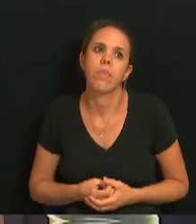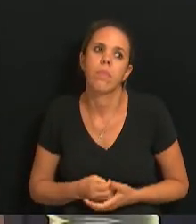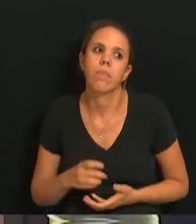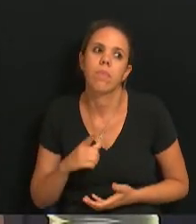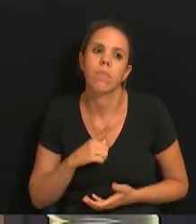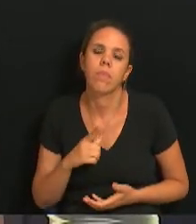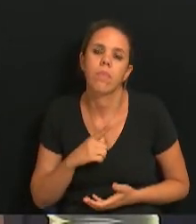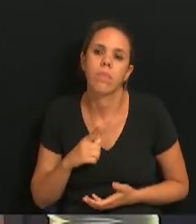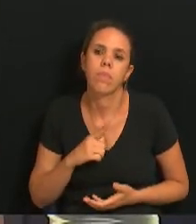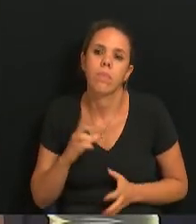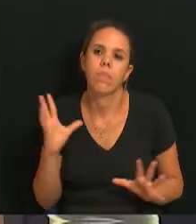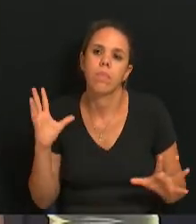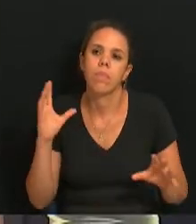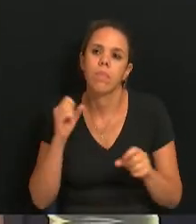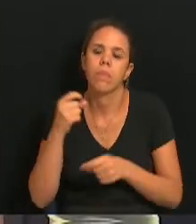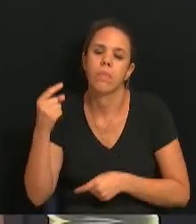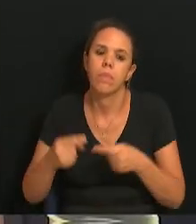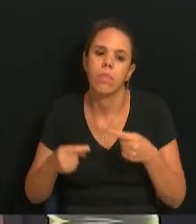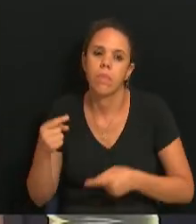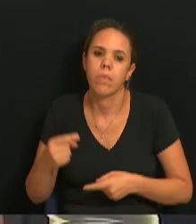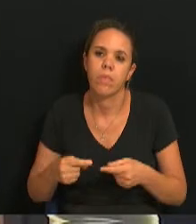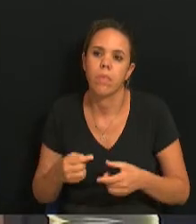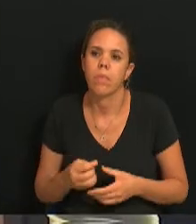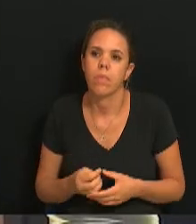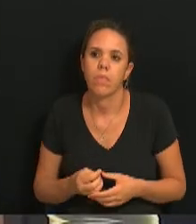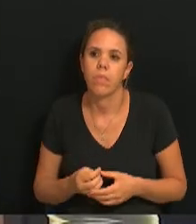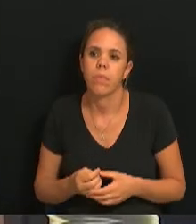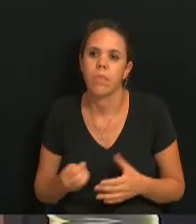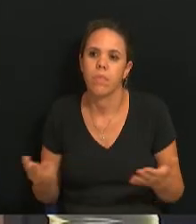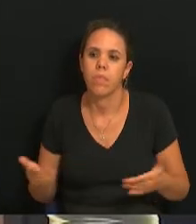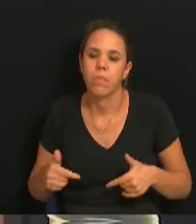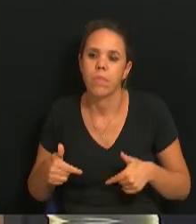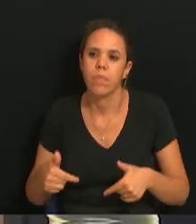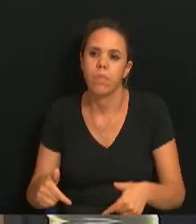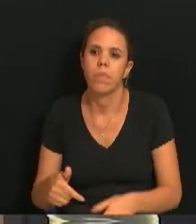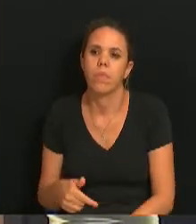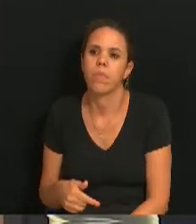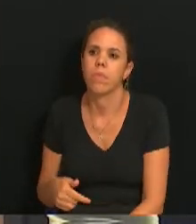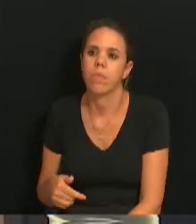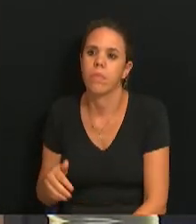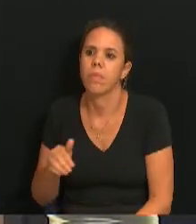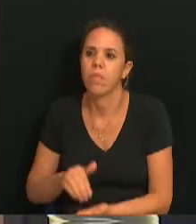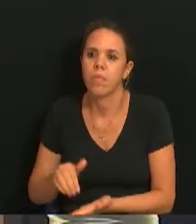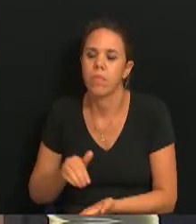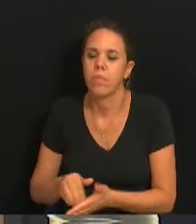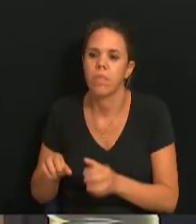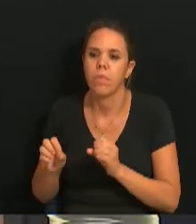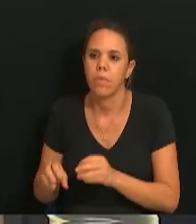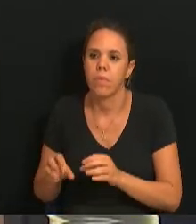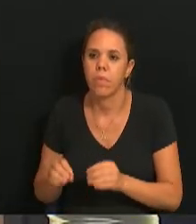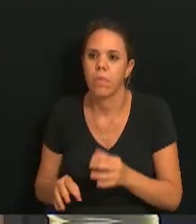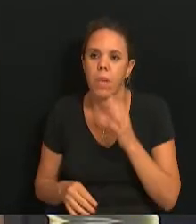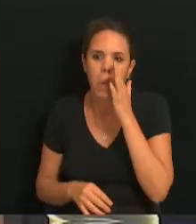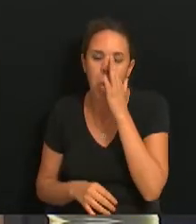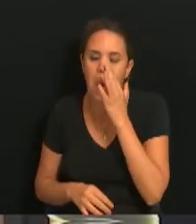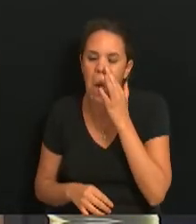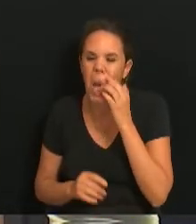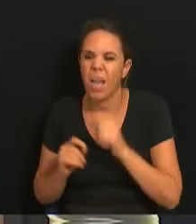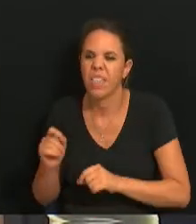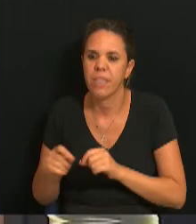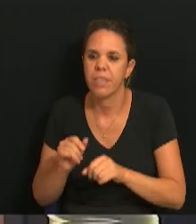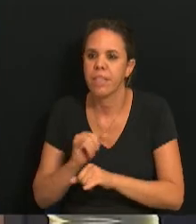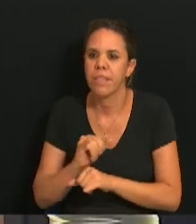existe toda uma discussão da atual Secretaria Municipal de Educação, no sentido de dizer